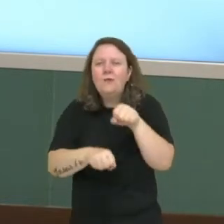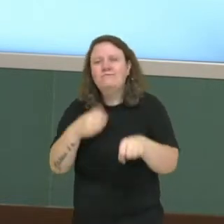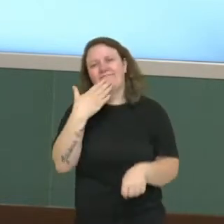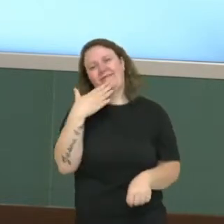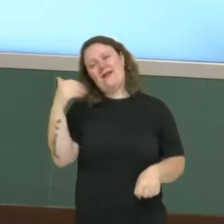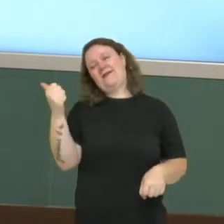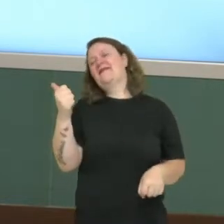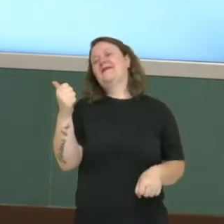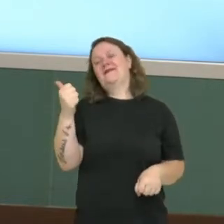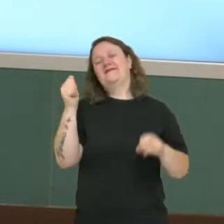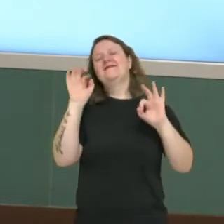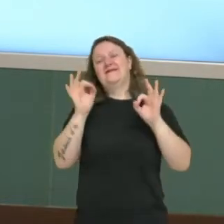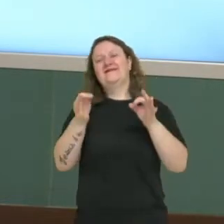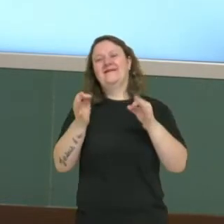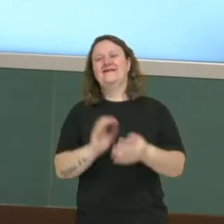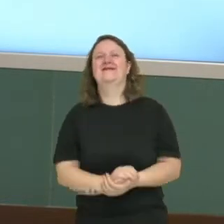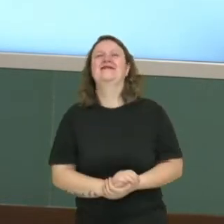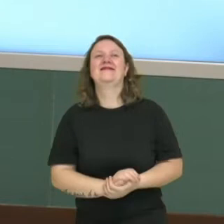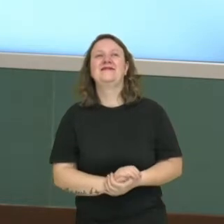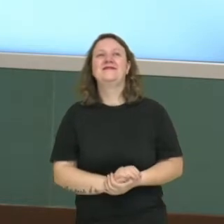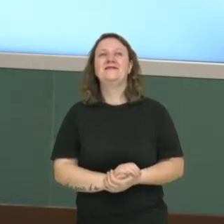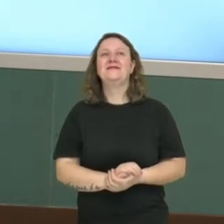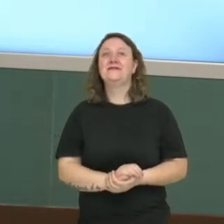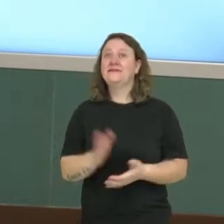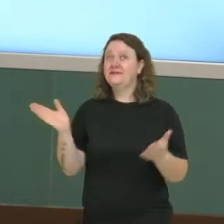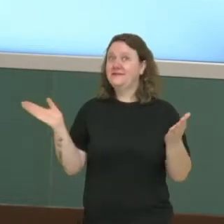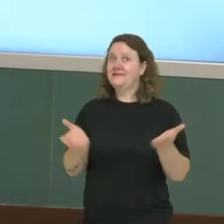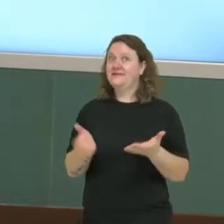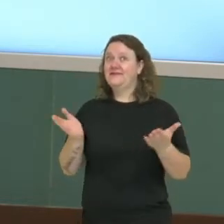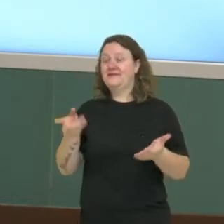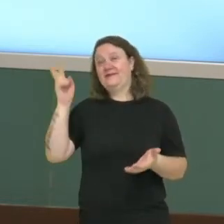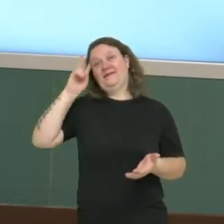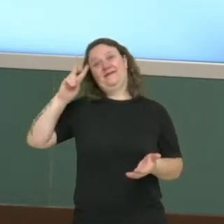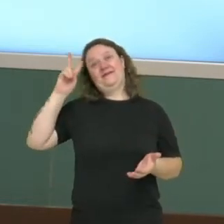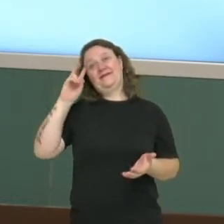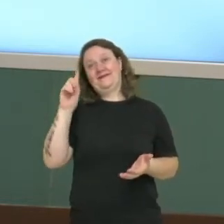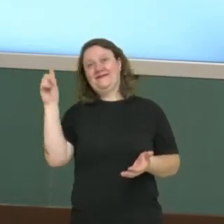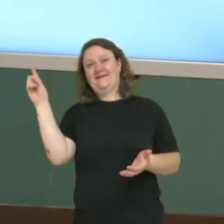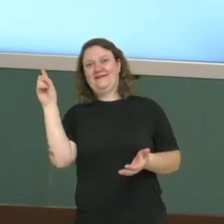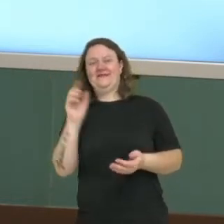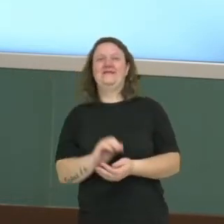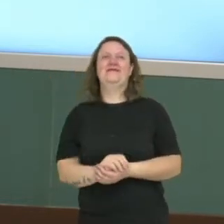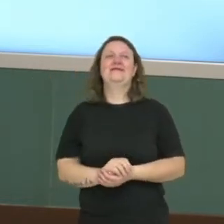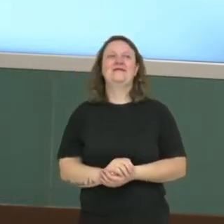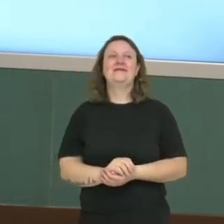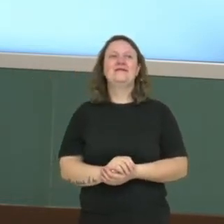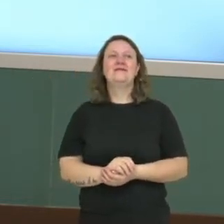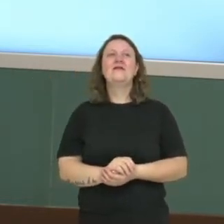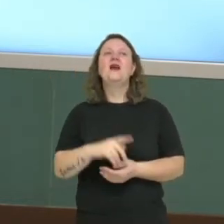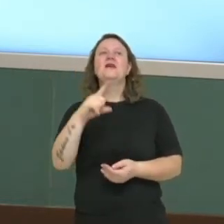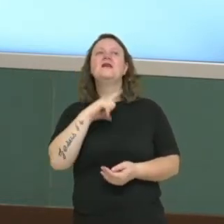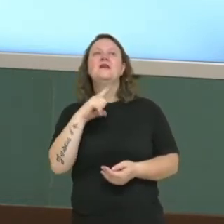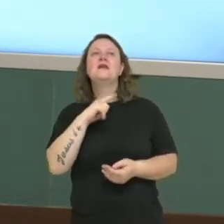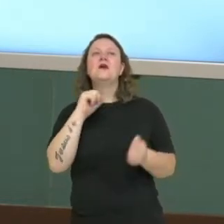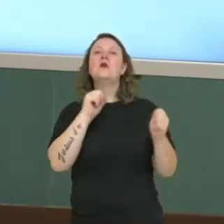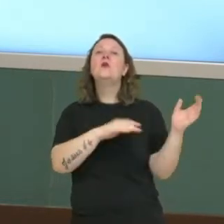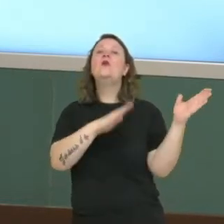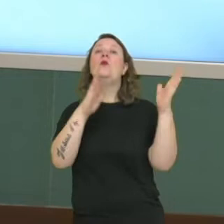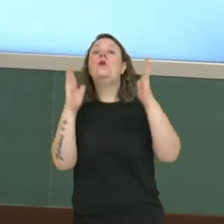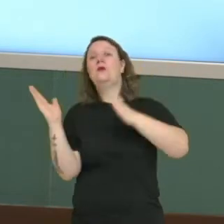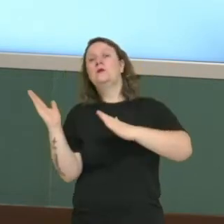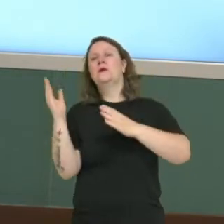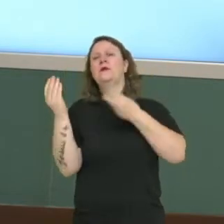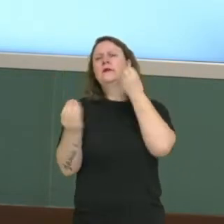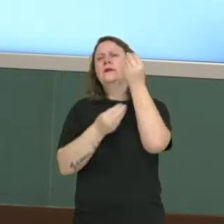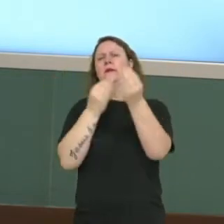também irá melhorar, beleza? Vamos então entender um pouquinho da história? Então, a história do ciclismo, claro